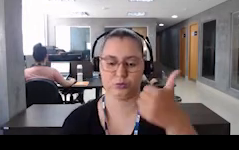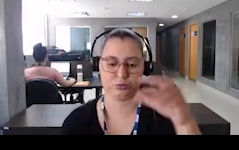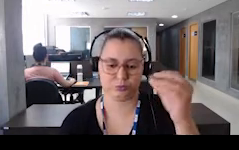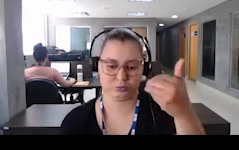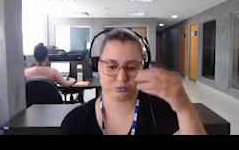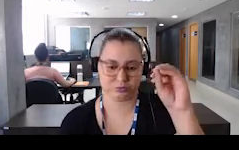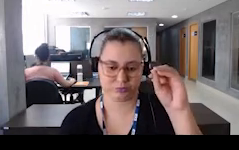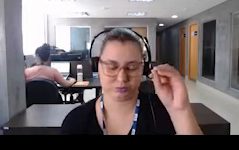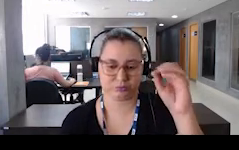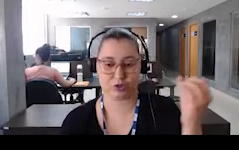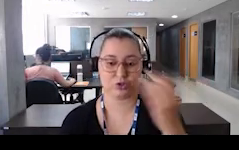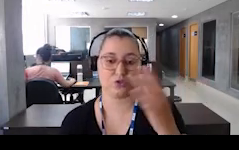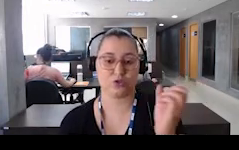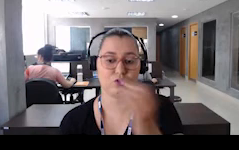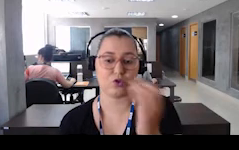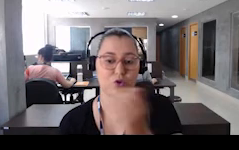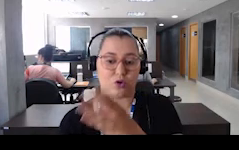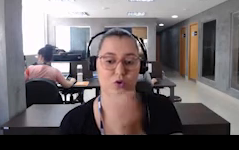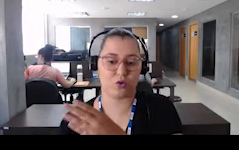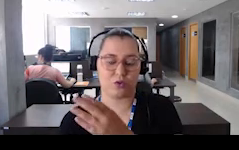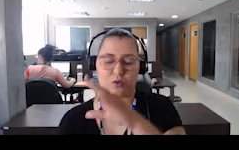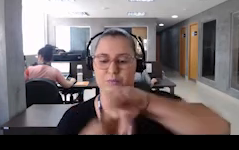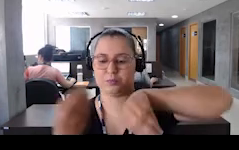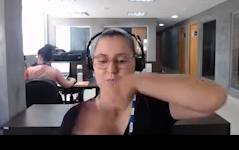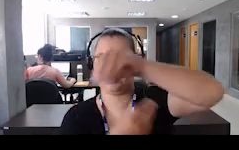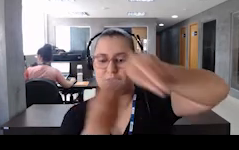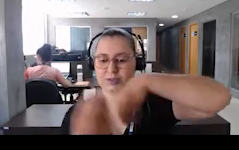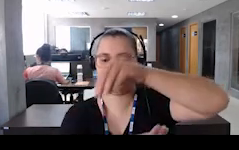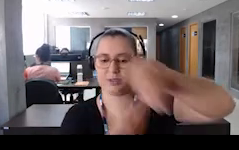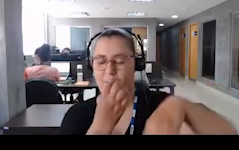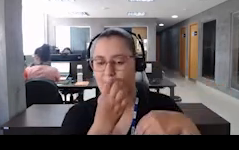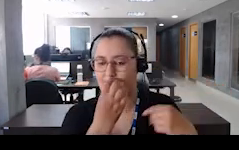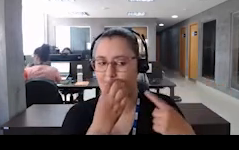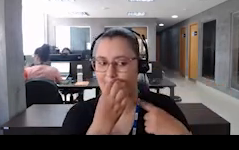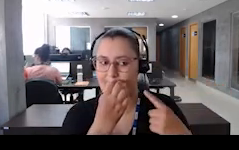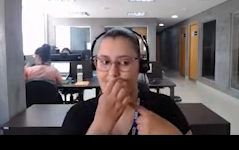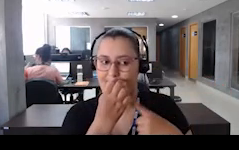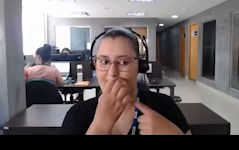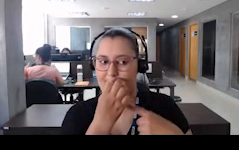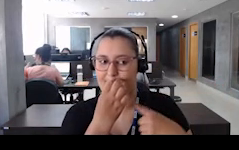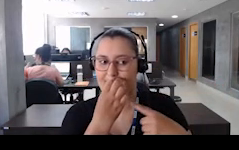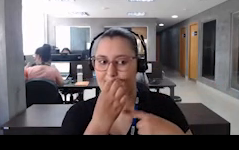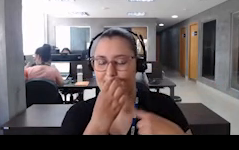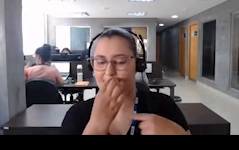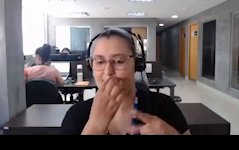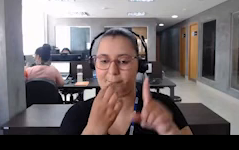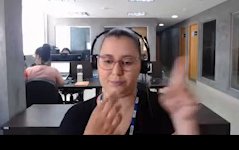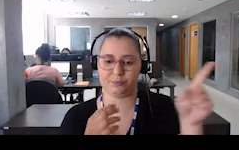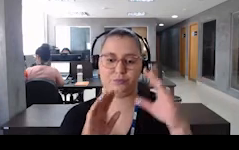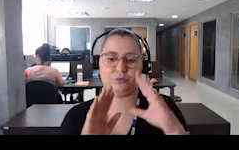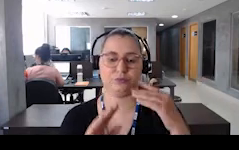que agora ele adquiriu novas lâmpadas do tipo quê? Mistas, né? Então, essas lâmpadas mistas são esses modelos aqui, ó.